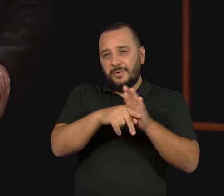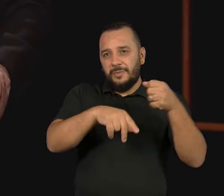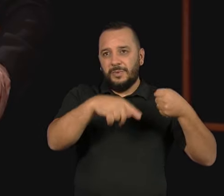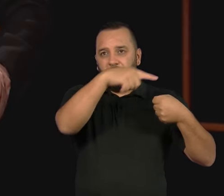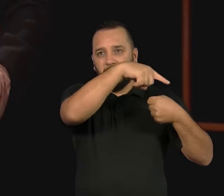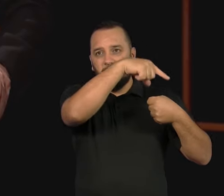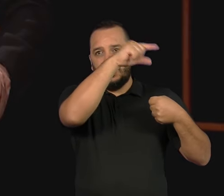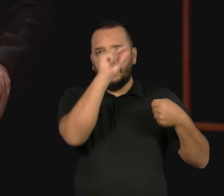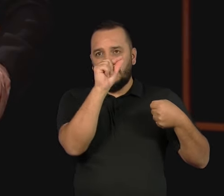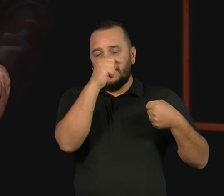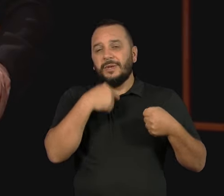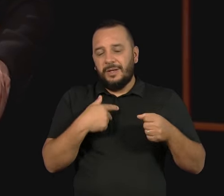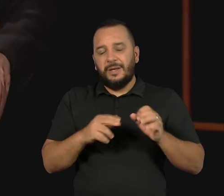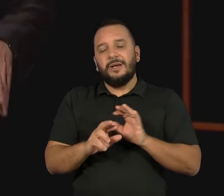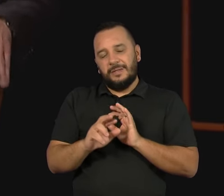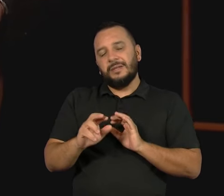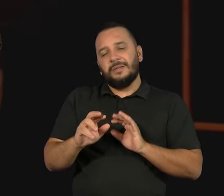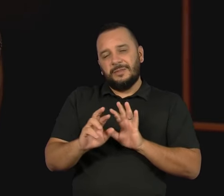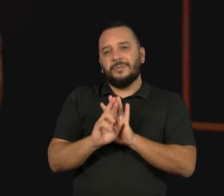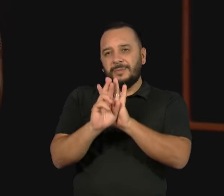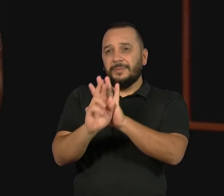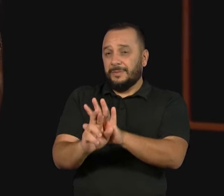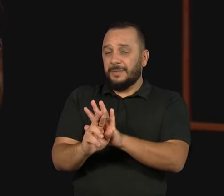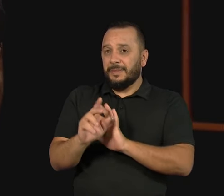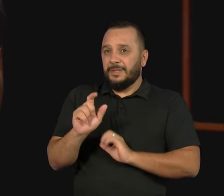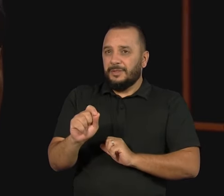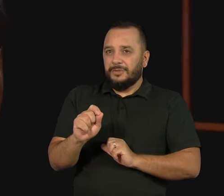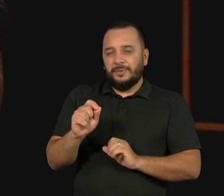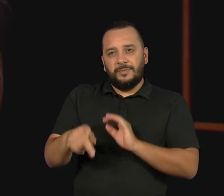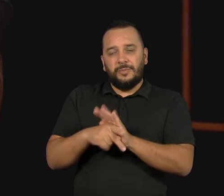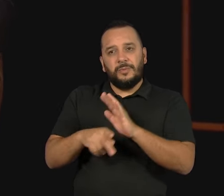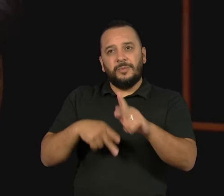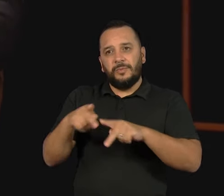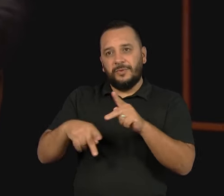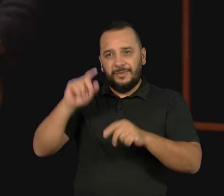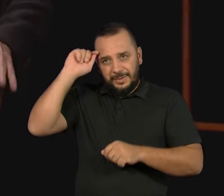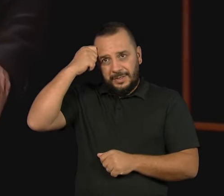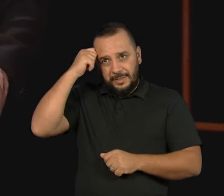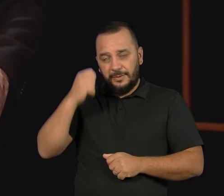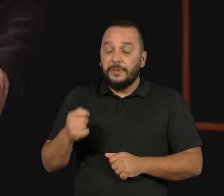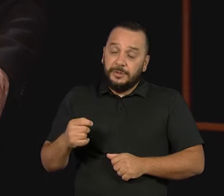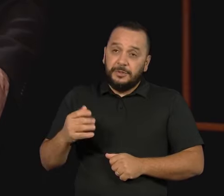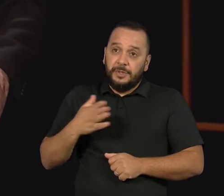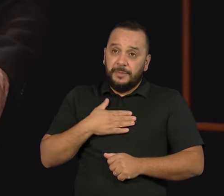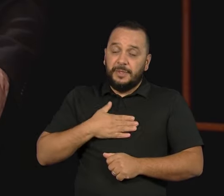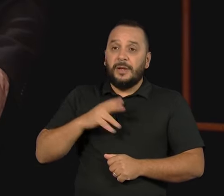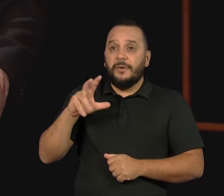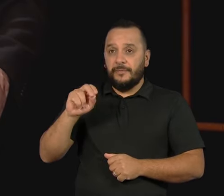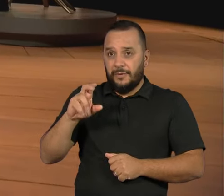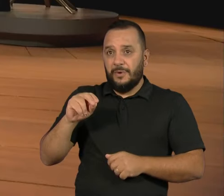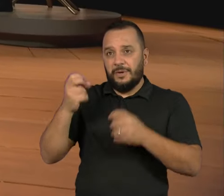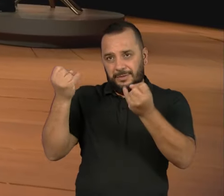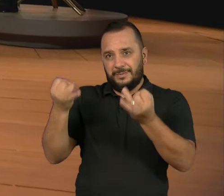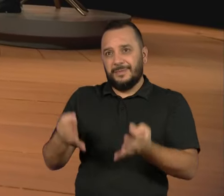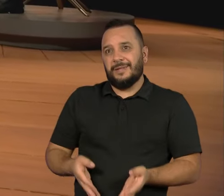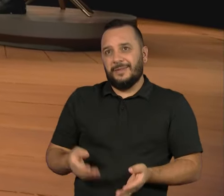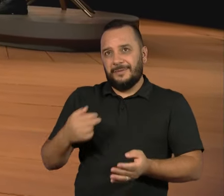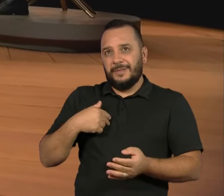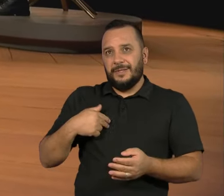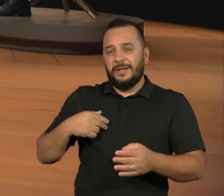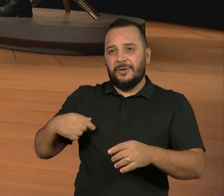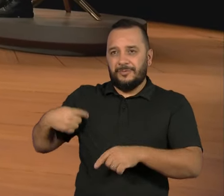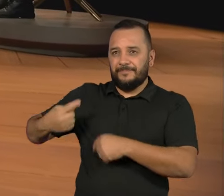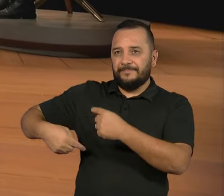ter nascido branquinho, essa história que minha avó me contava de que nós somos descendentes de negros. Então eu, assim como